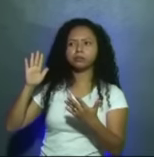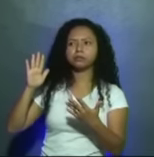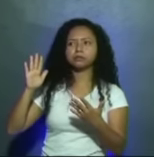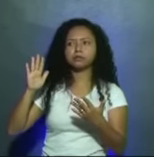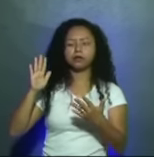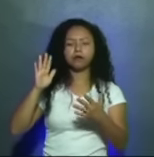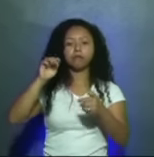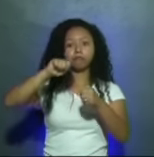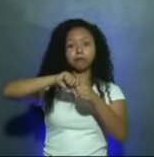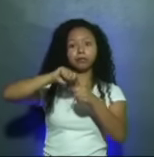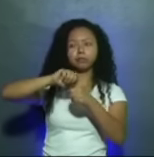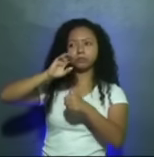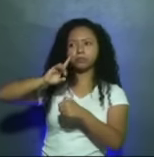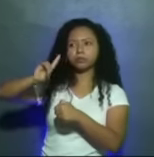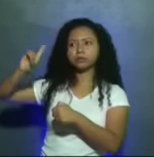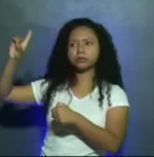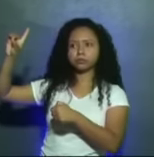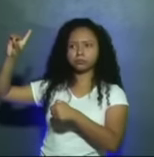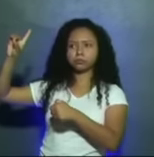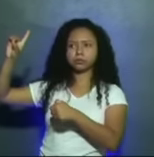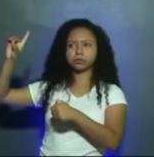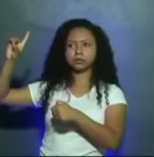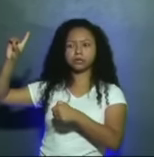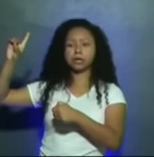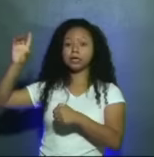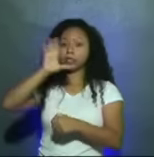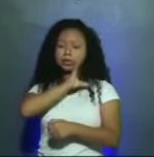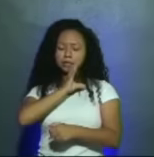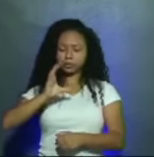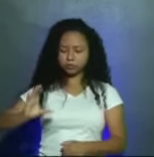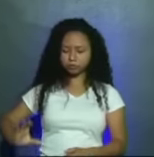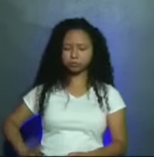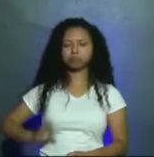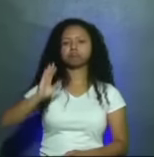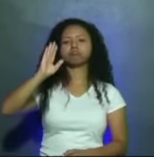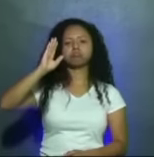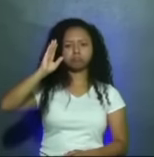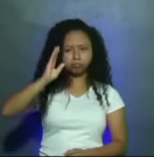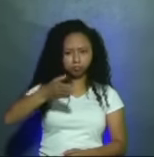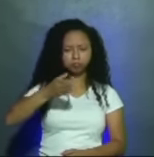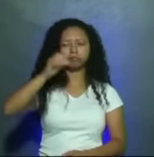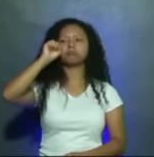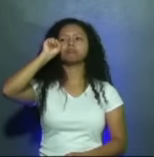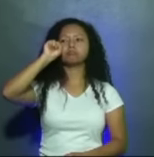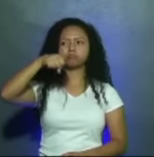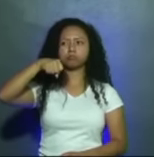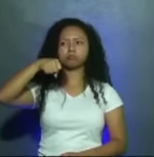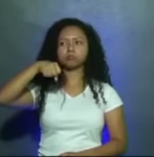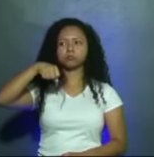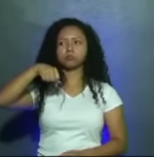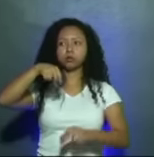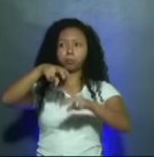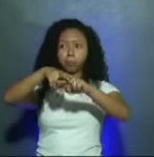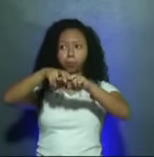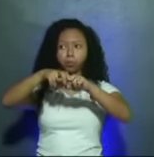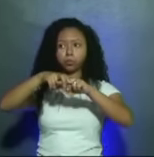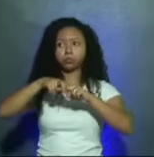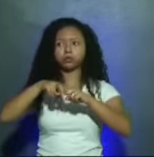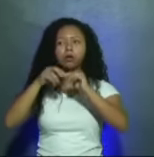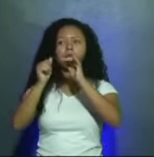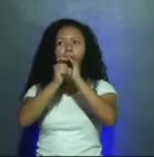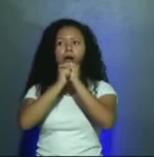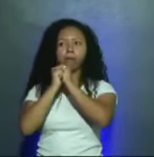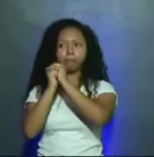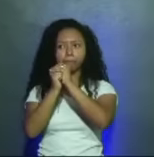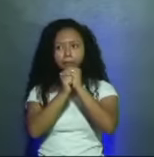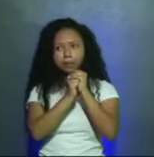tantas tem em Cristo o sim. Por isso, por meio dele, o amém é